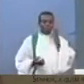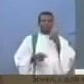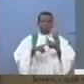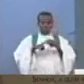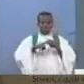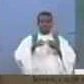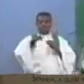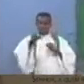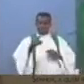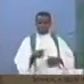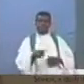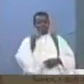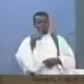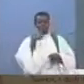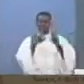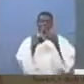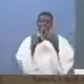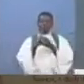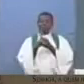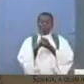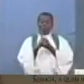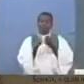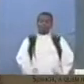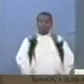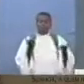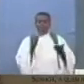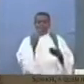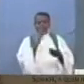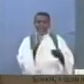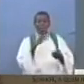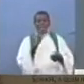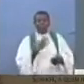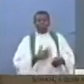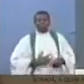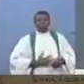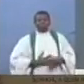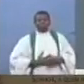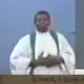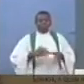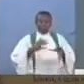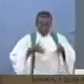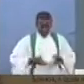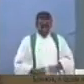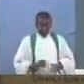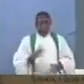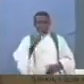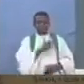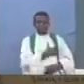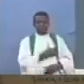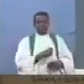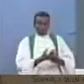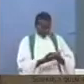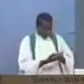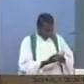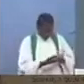está gestando essa criança, quando pegar pela primeira vez essa criança no colo, é